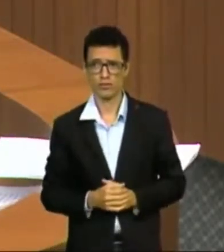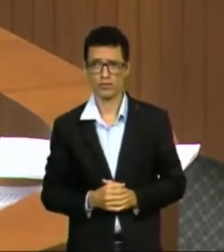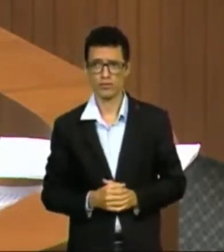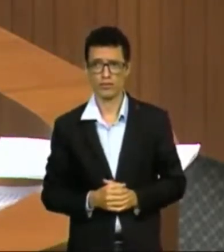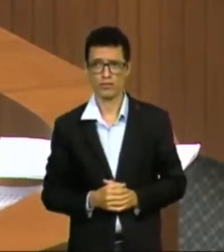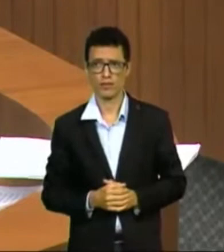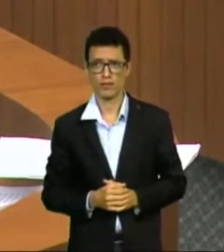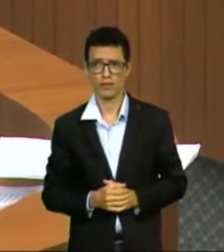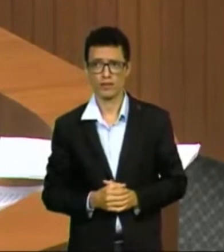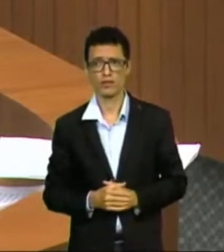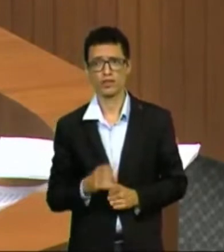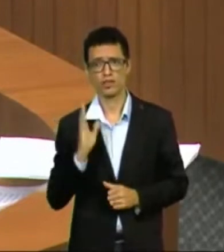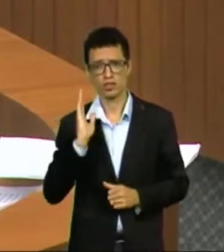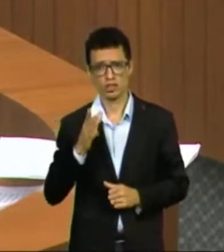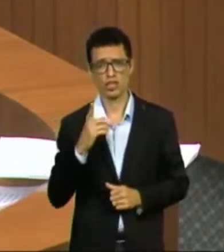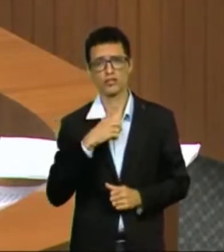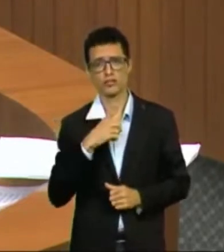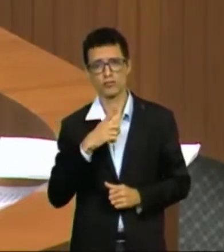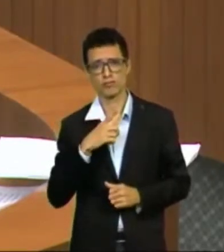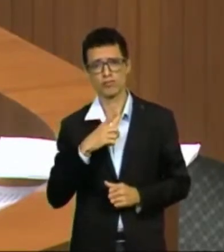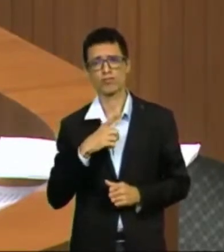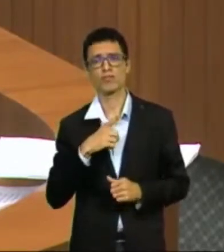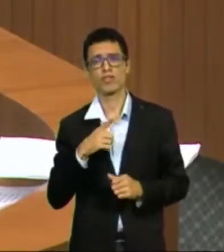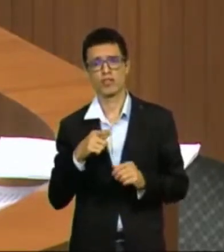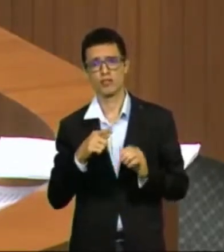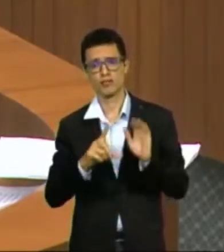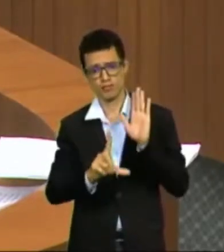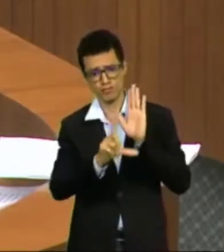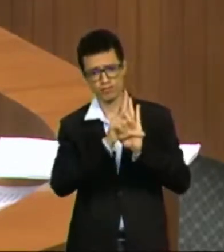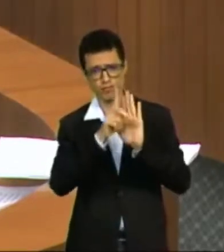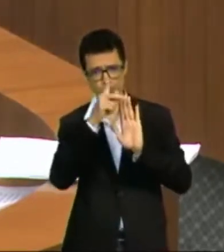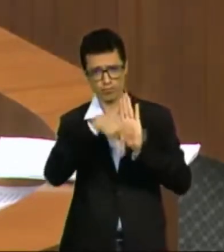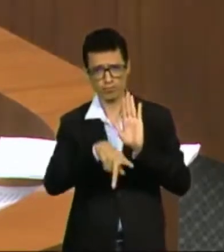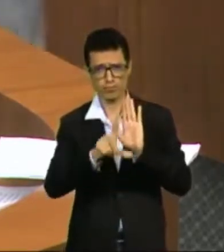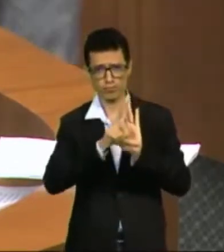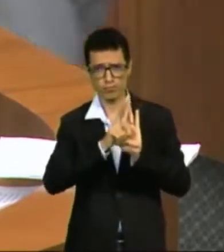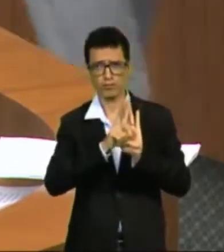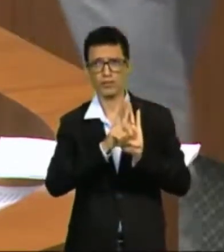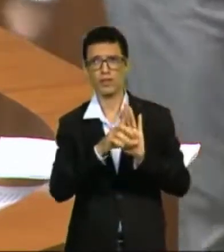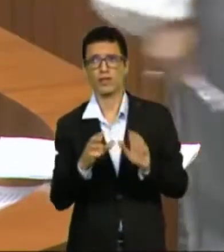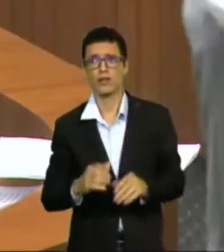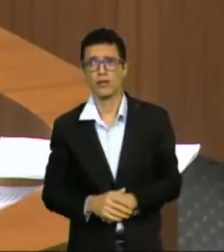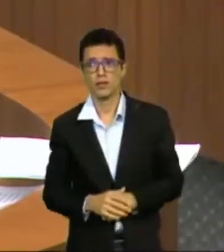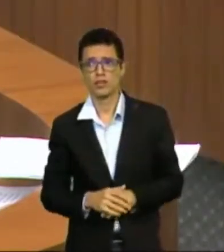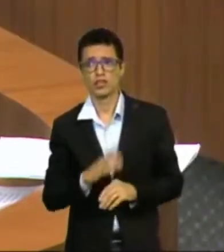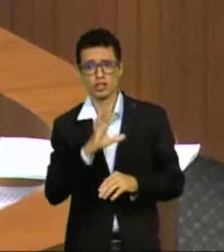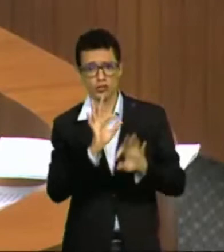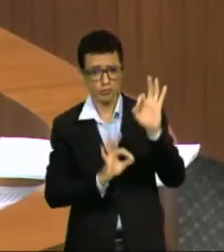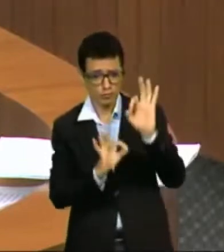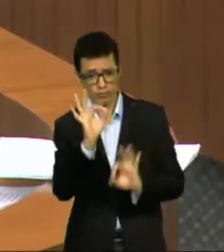foi sancionada, mas depois a justiça aqui do Maranhão